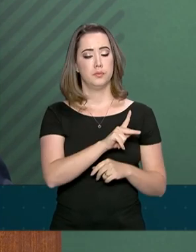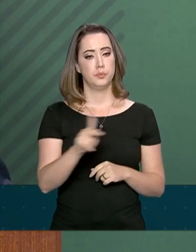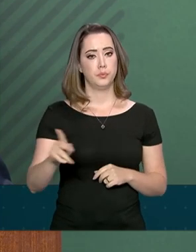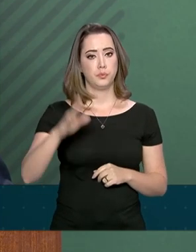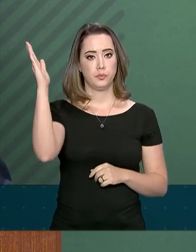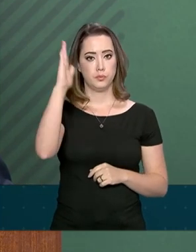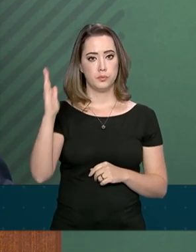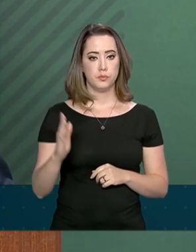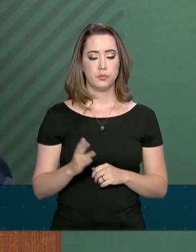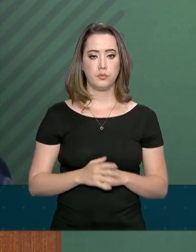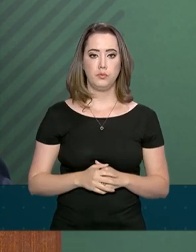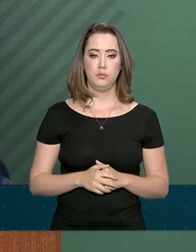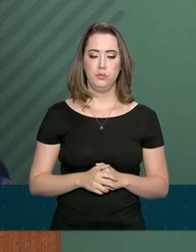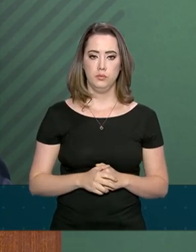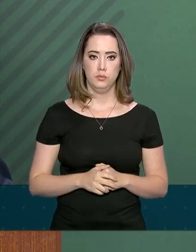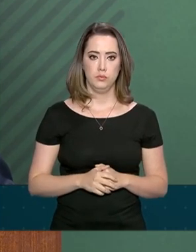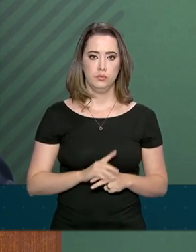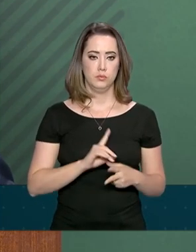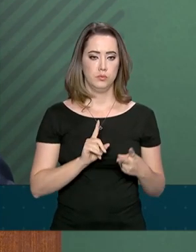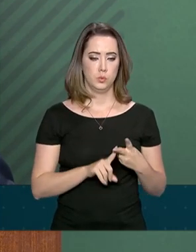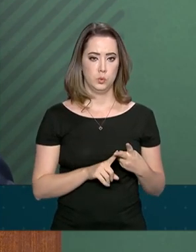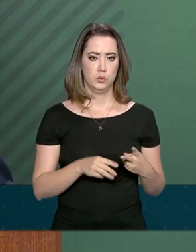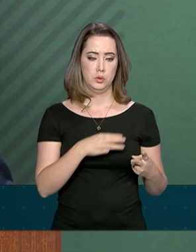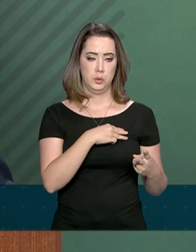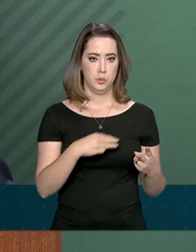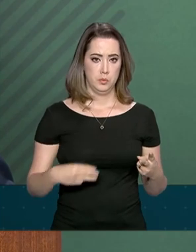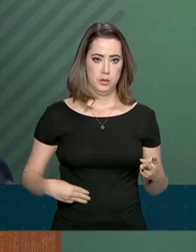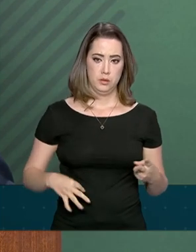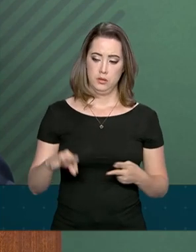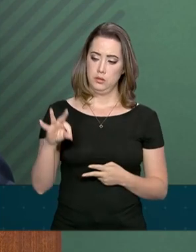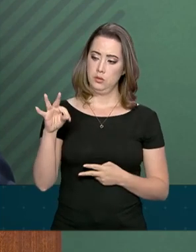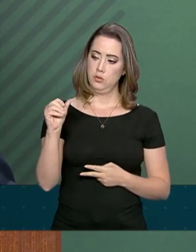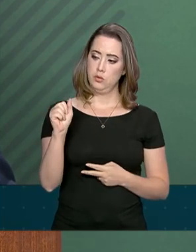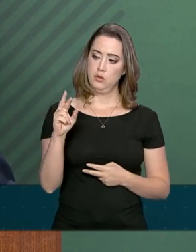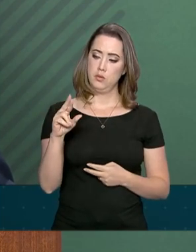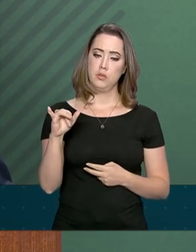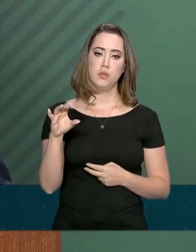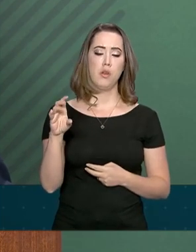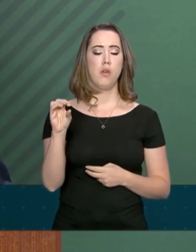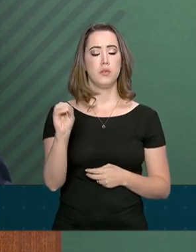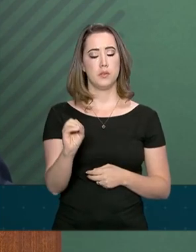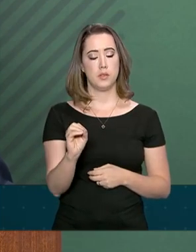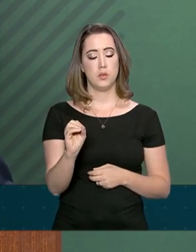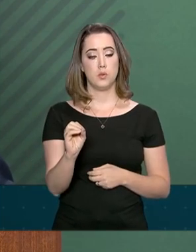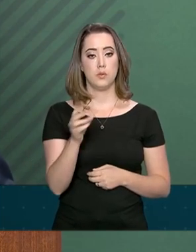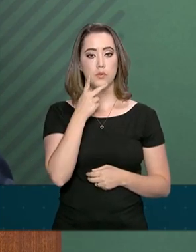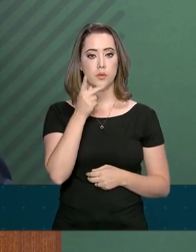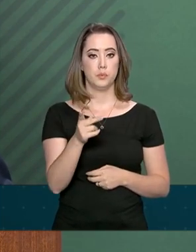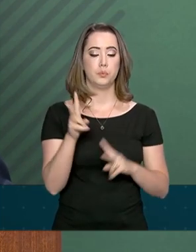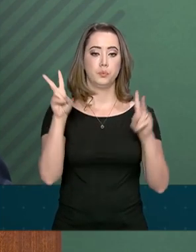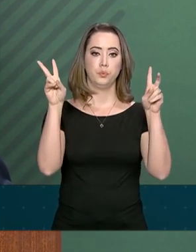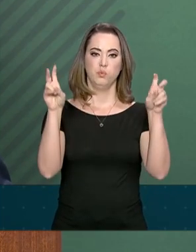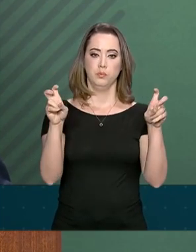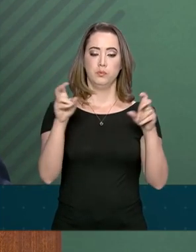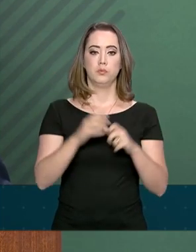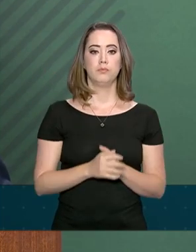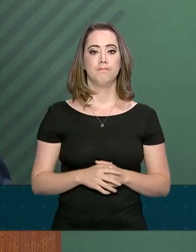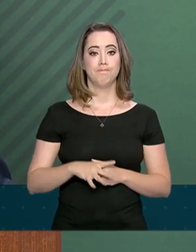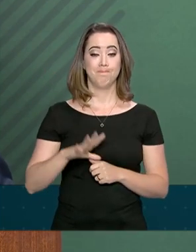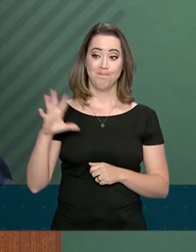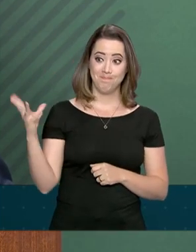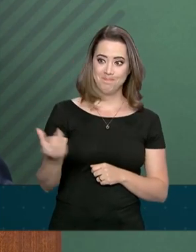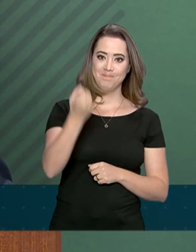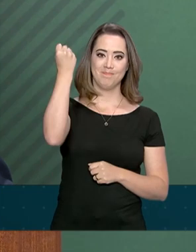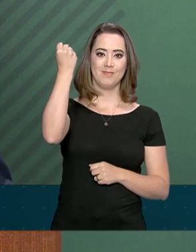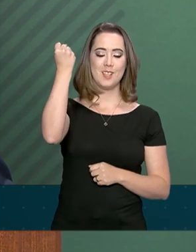república segundo o ministro tarcísio de freitas abre aspas o sucesso de hoje